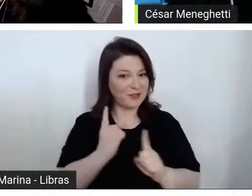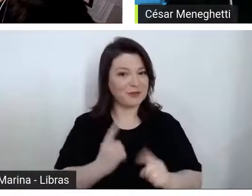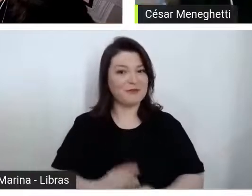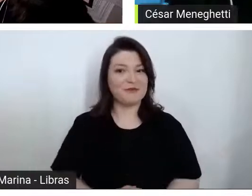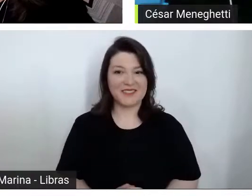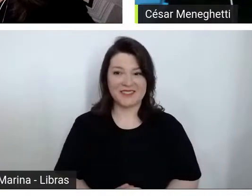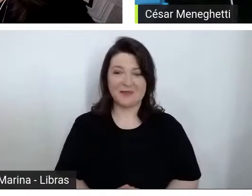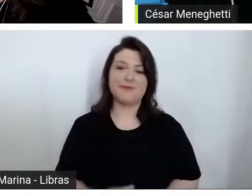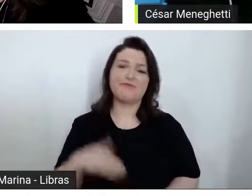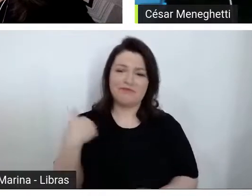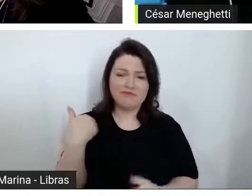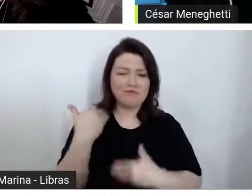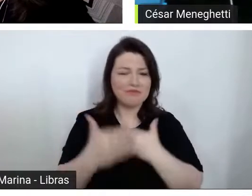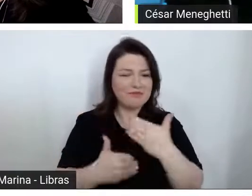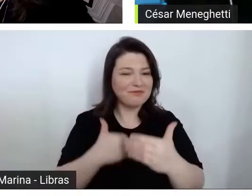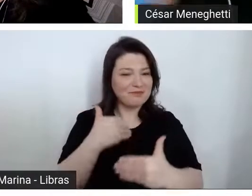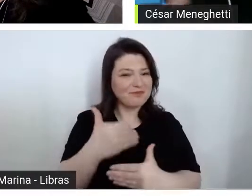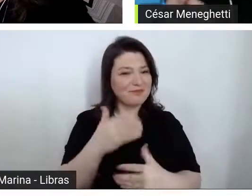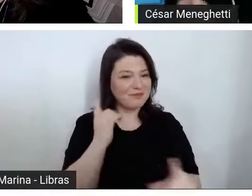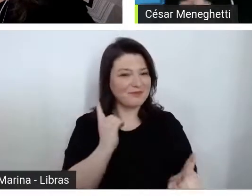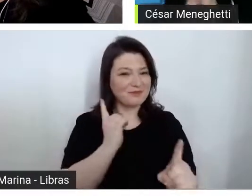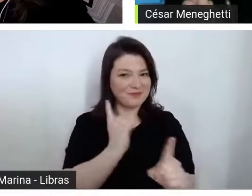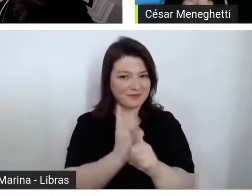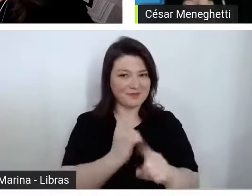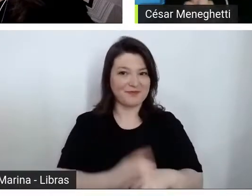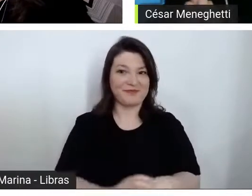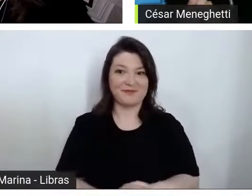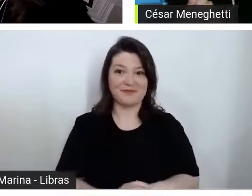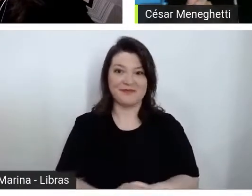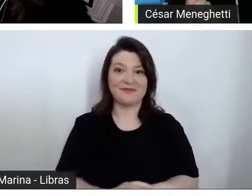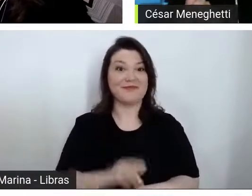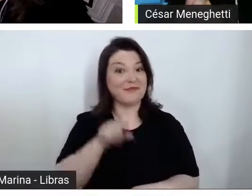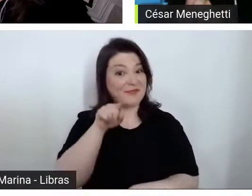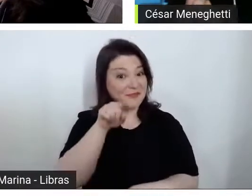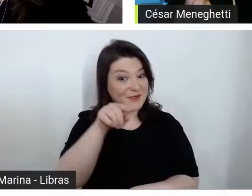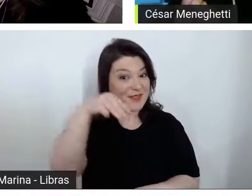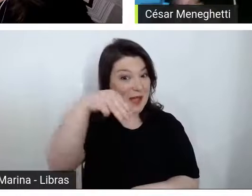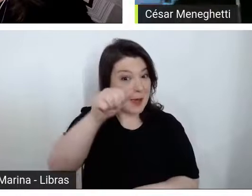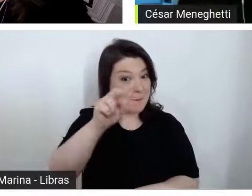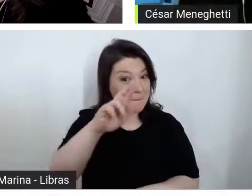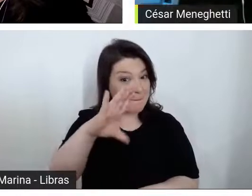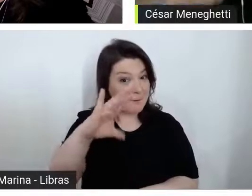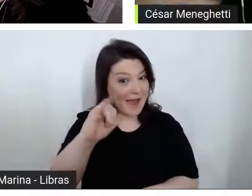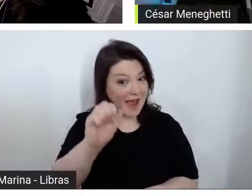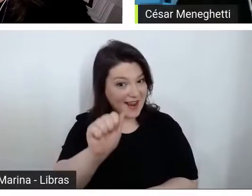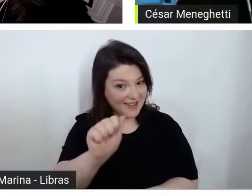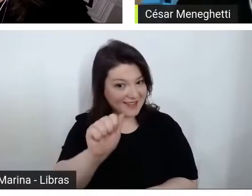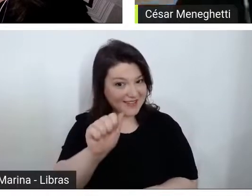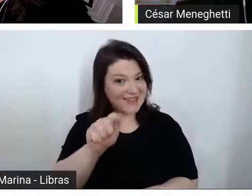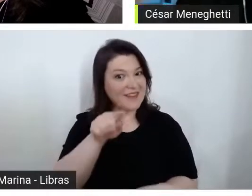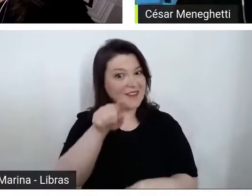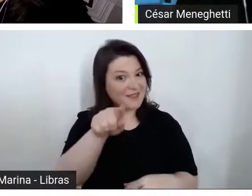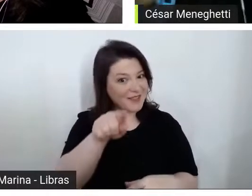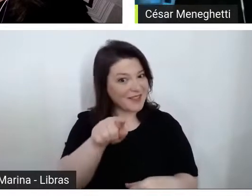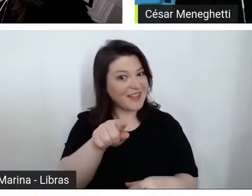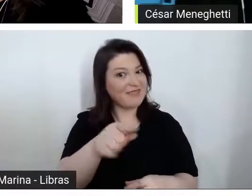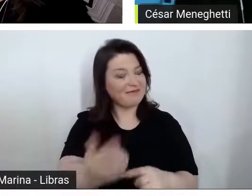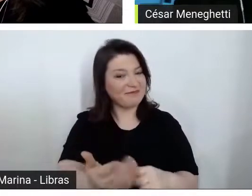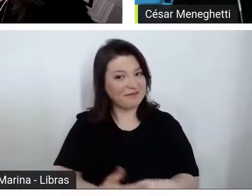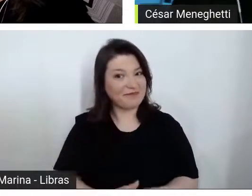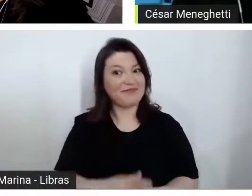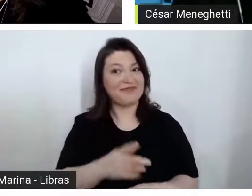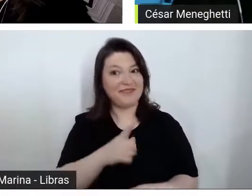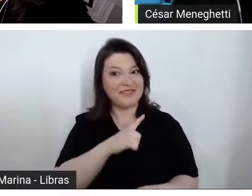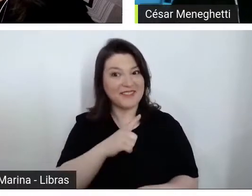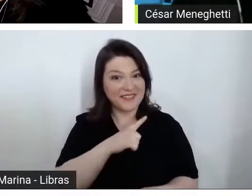Então eu fui descobrindo, né? E praticamente, graças a você, Márcia, que eu comecei a pegar esses, sei lá, desde 25